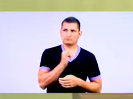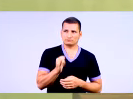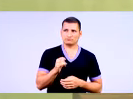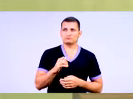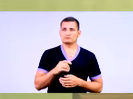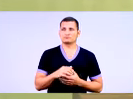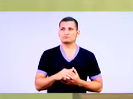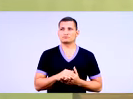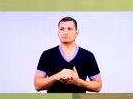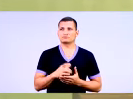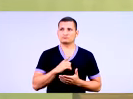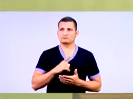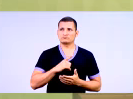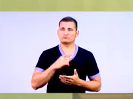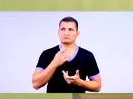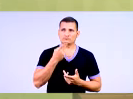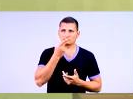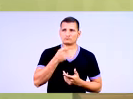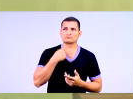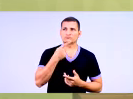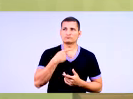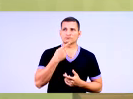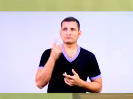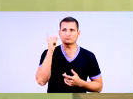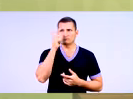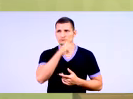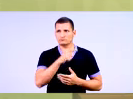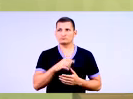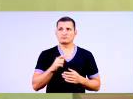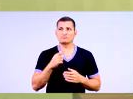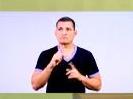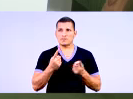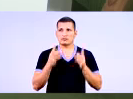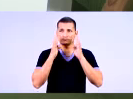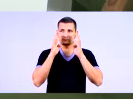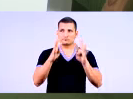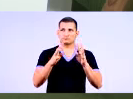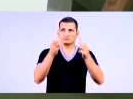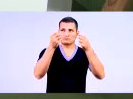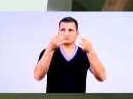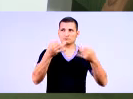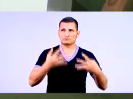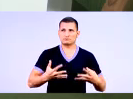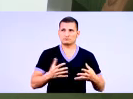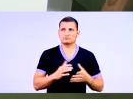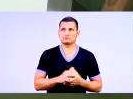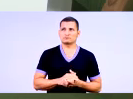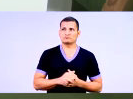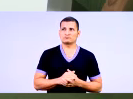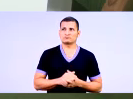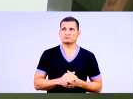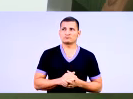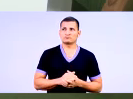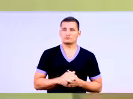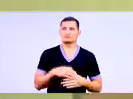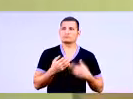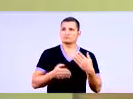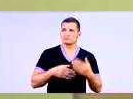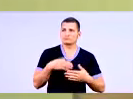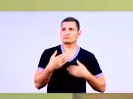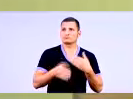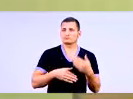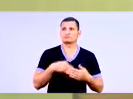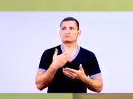estão dizendo que eles estão com dificuldade, mas estão atentos à explicação. Ok. Eu acho que com o passar da